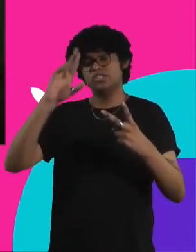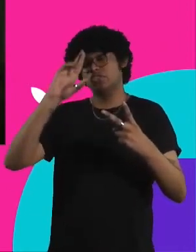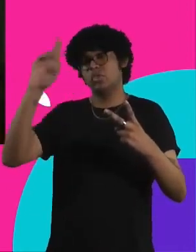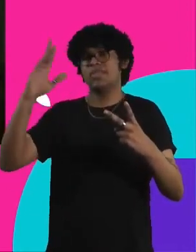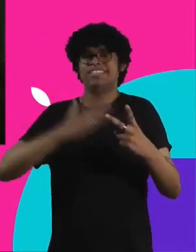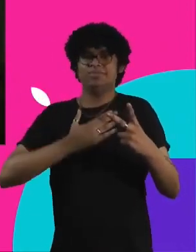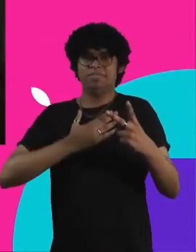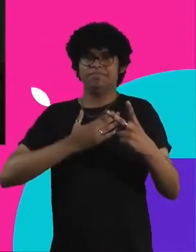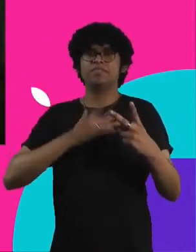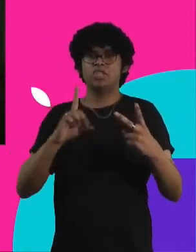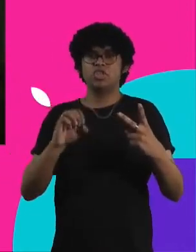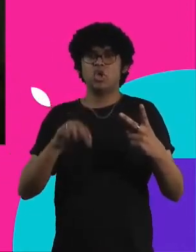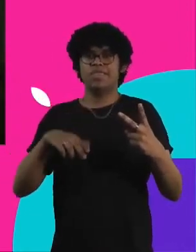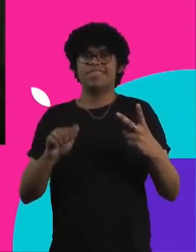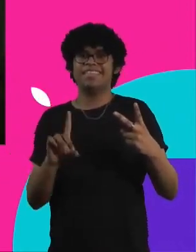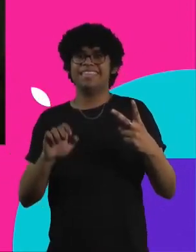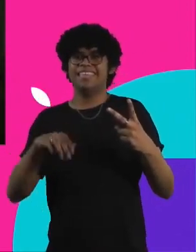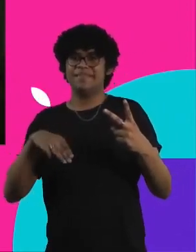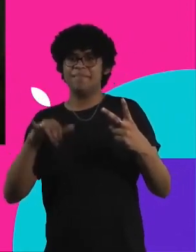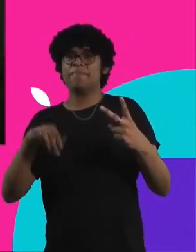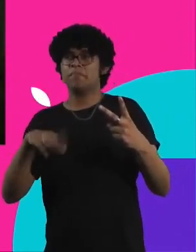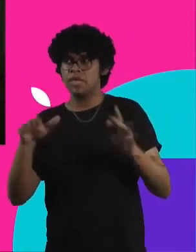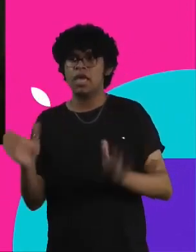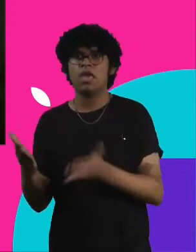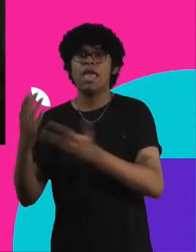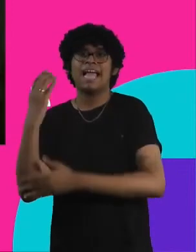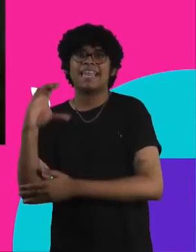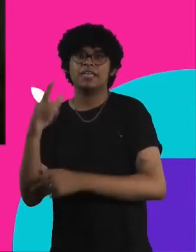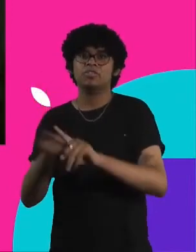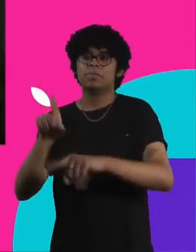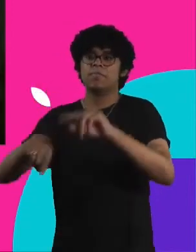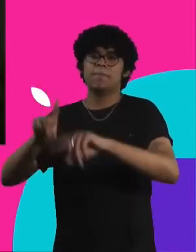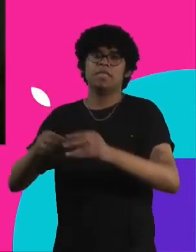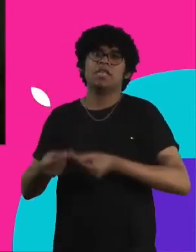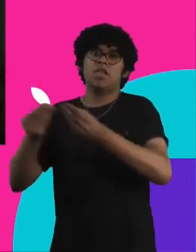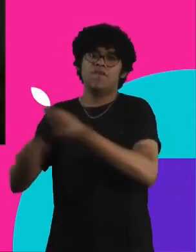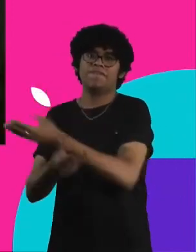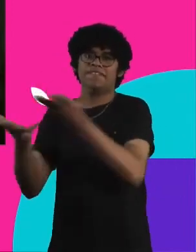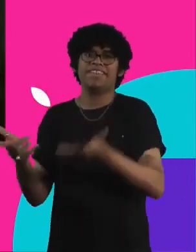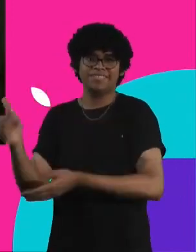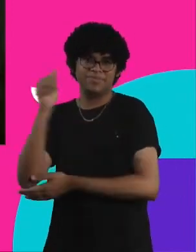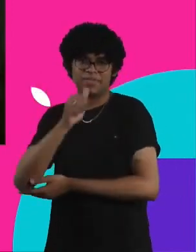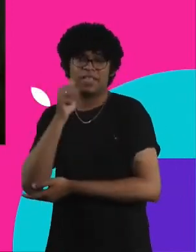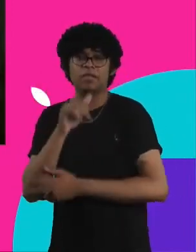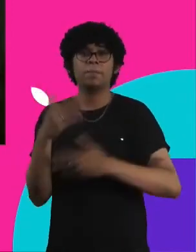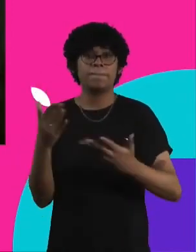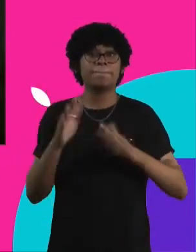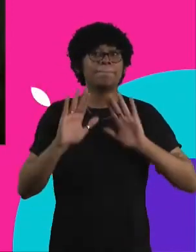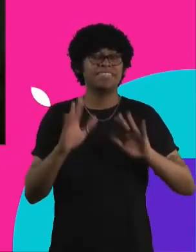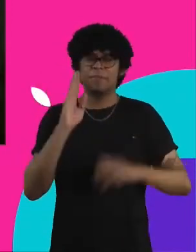levar crédito, levar recurso para as mulheres. Mas a maior iniciativa que a gente fez, e eu acho que é desse, inclusive, que a